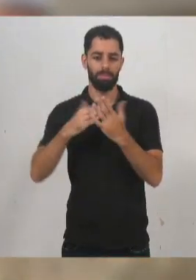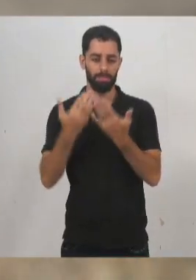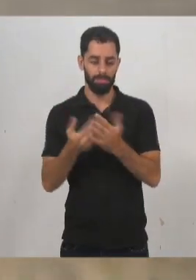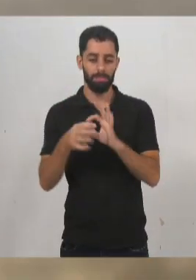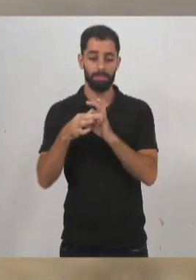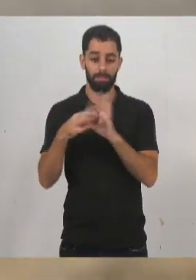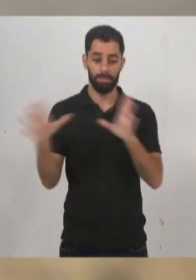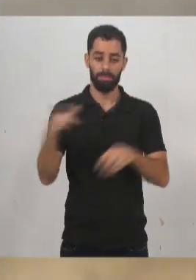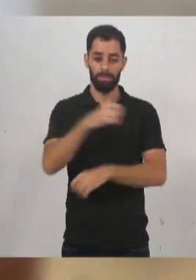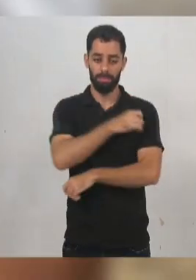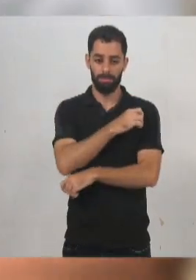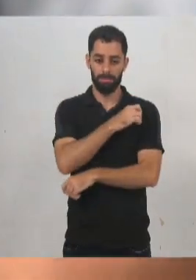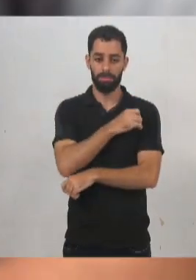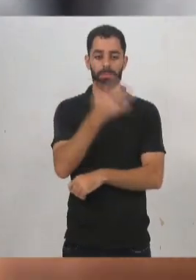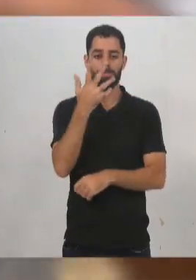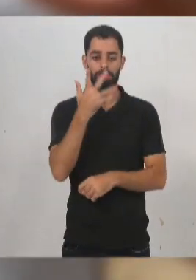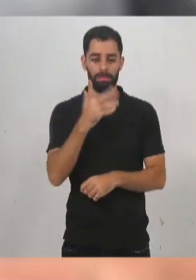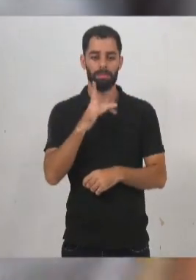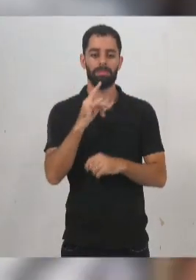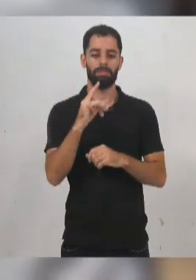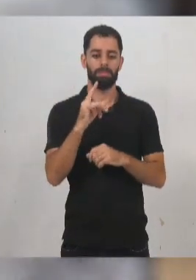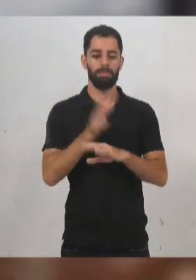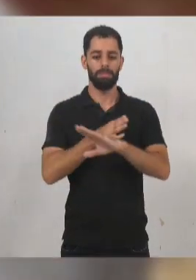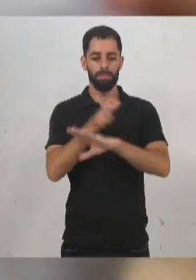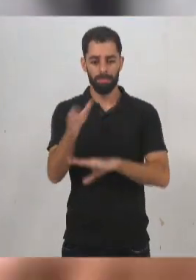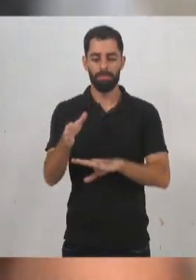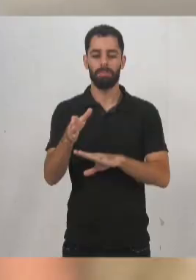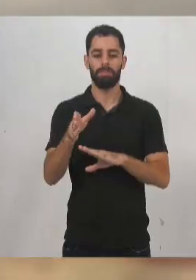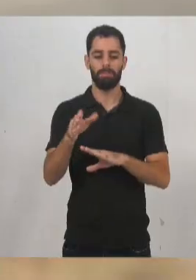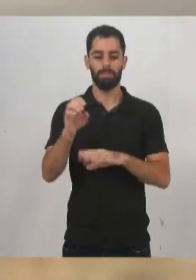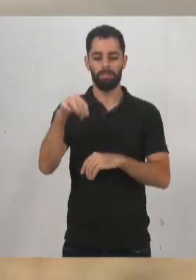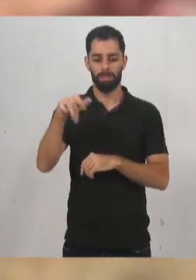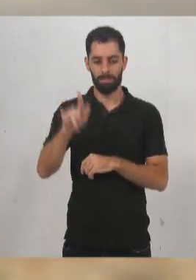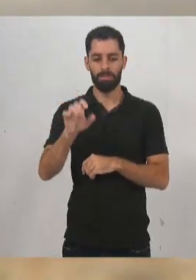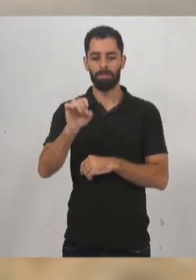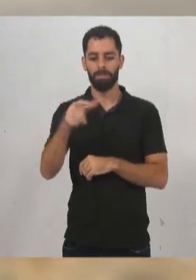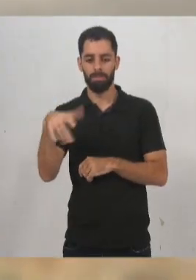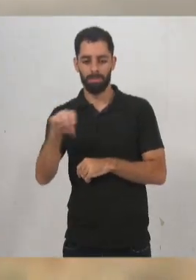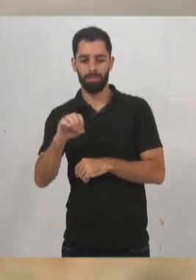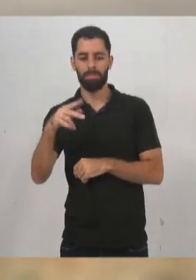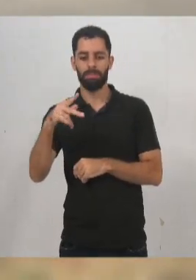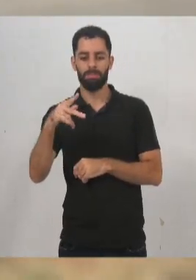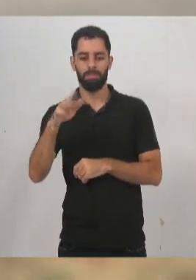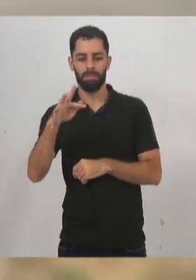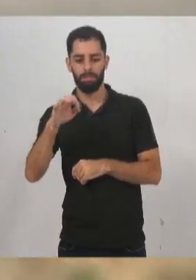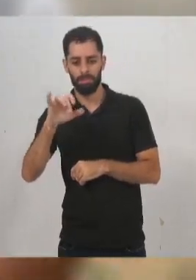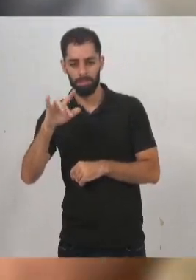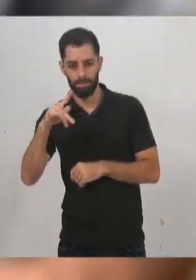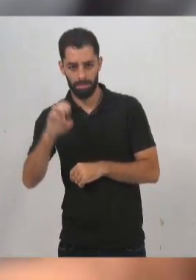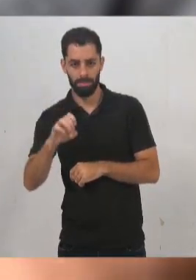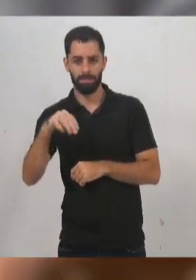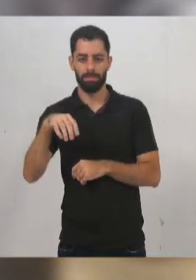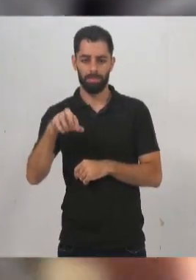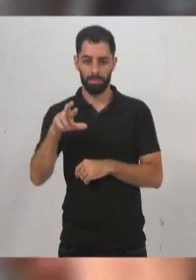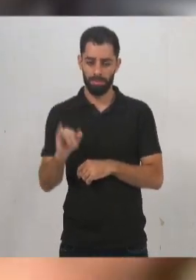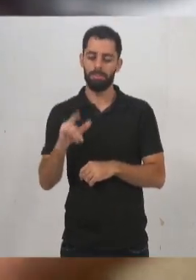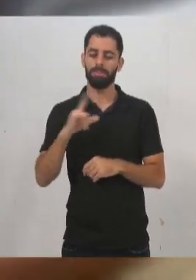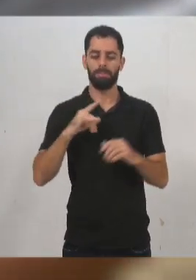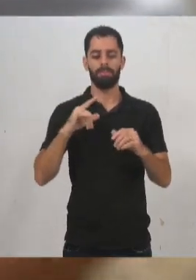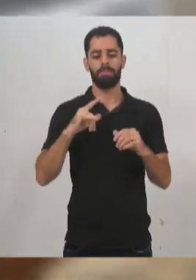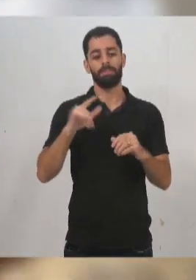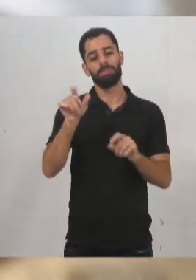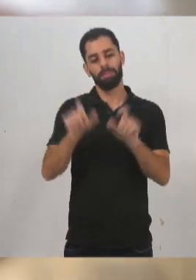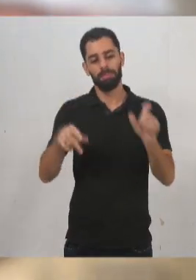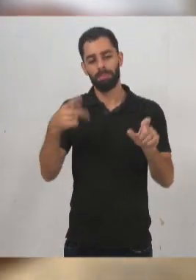alunos tem as crianças que vão aqui para un também São Felipe ner tem os usuários da unidade de saúde tem os pros moradores aqui da região enfim e